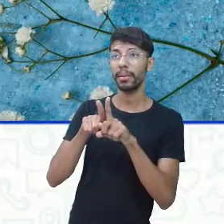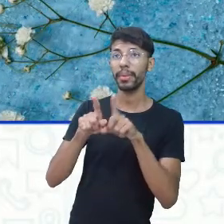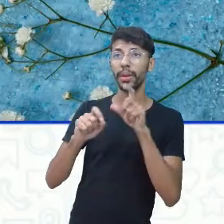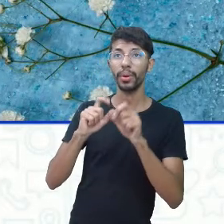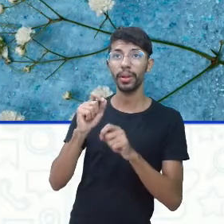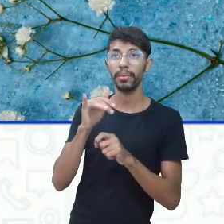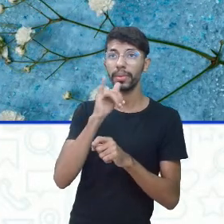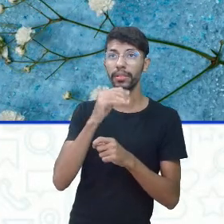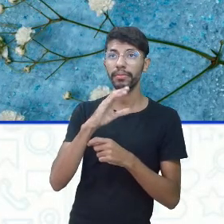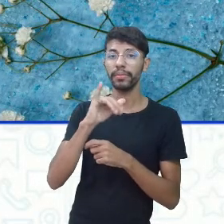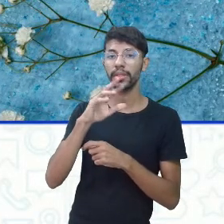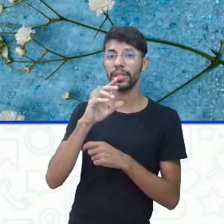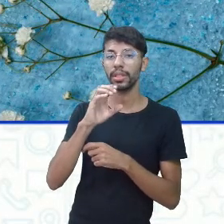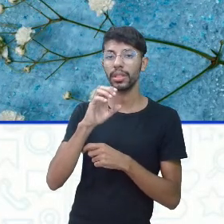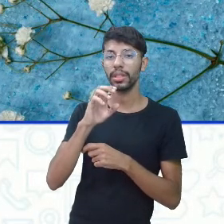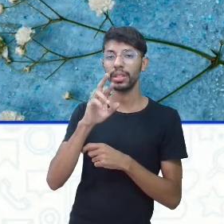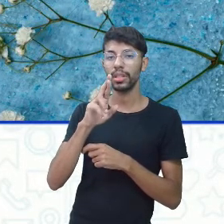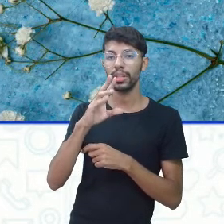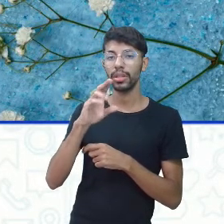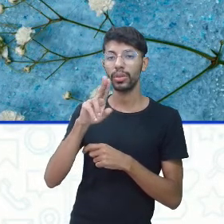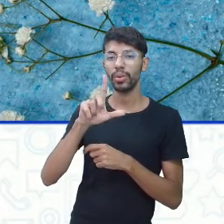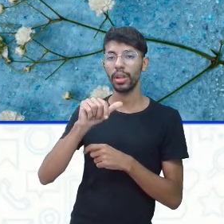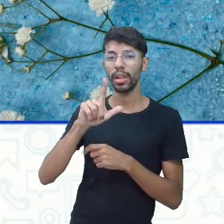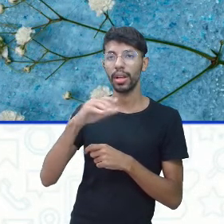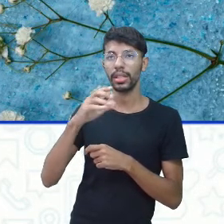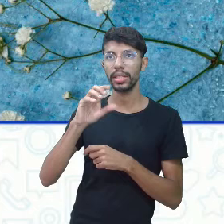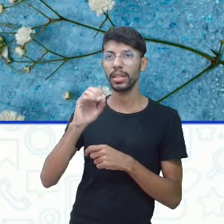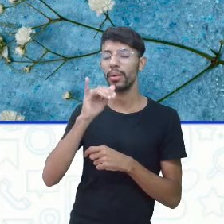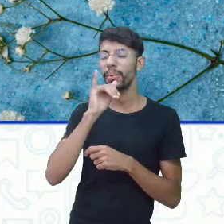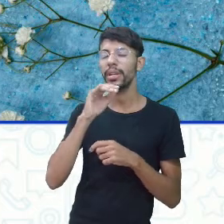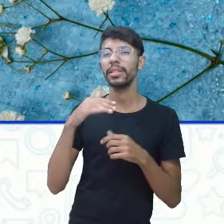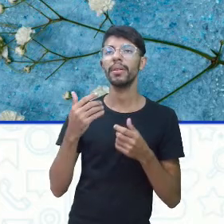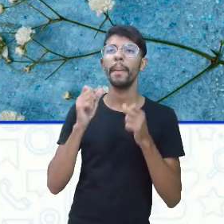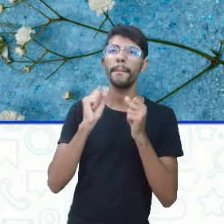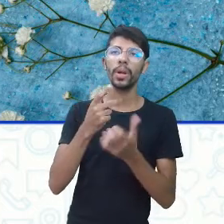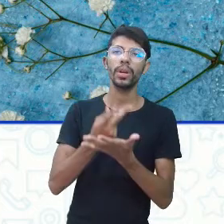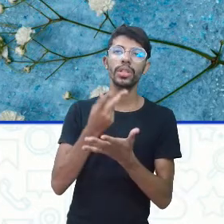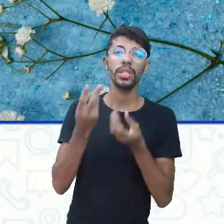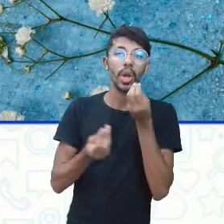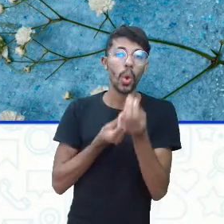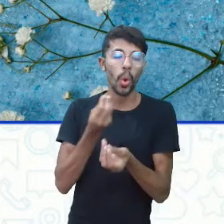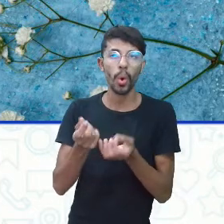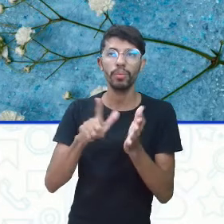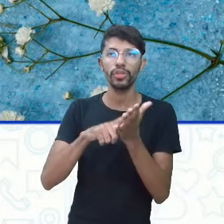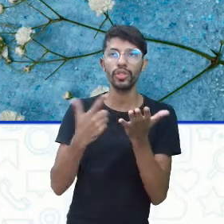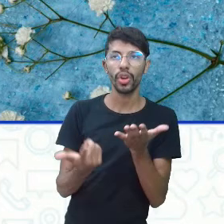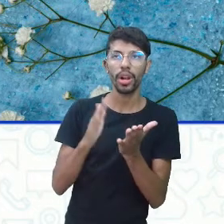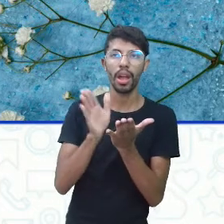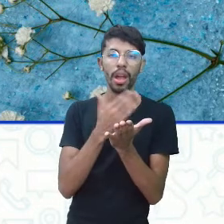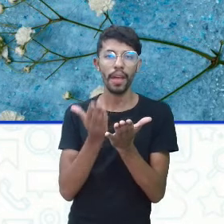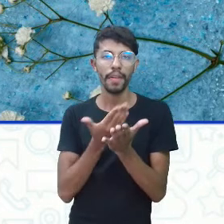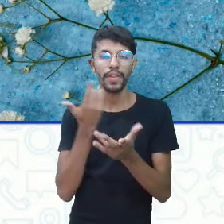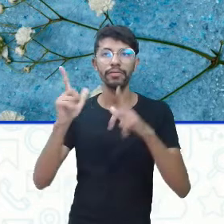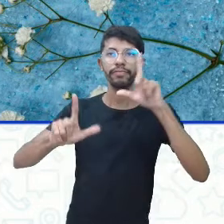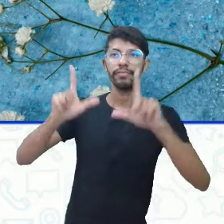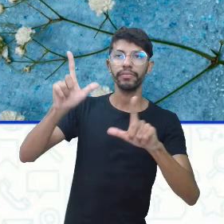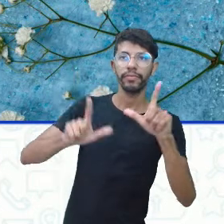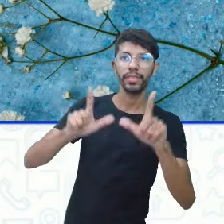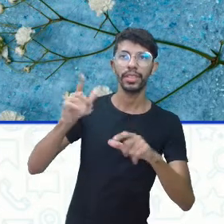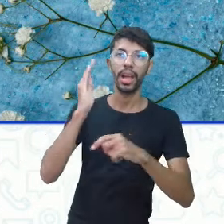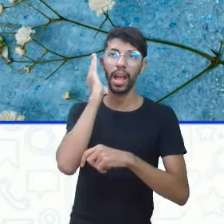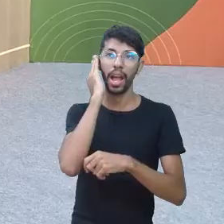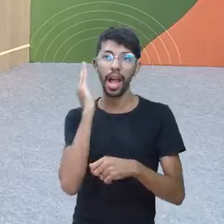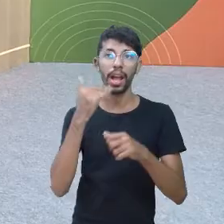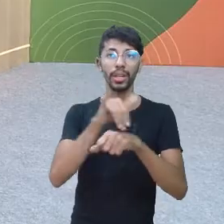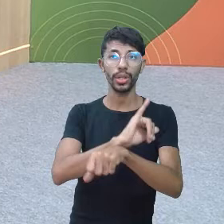circulação é aquilo que eu estava falando, né? Que ela pode ser vinculada em jornais, em revistas, em programas de TV, em rádio, em canais no YouTube,